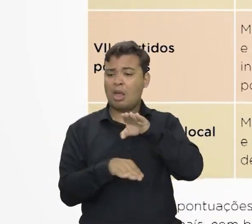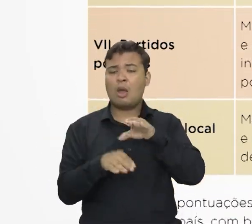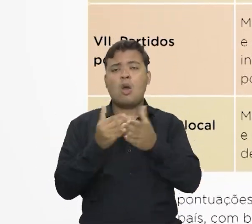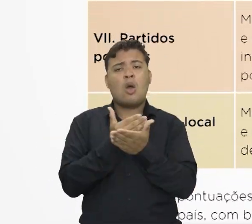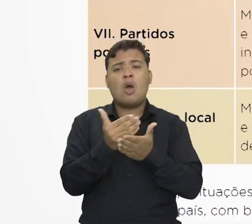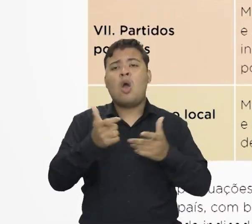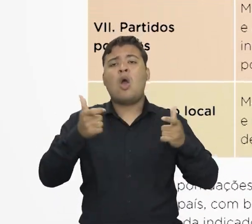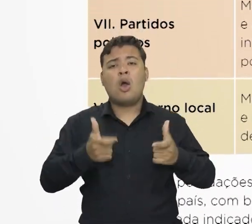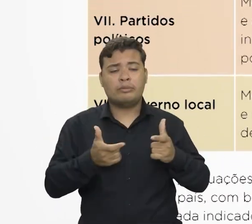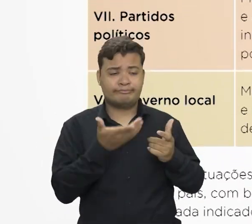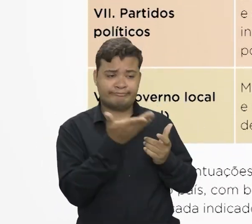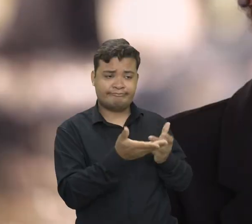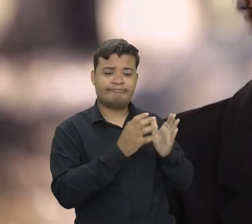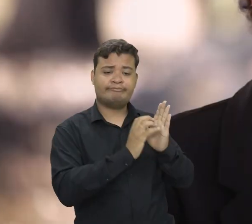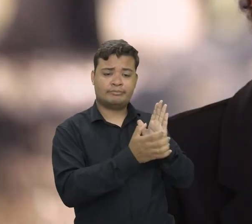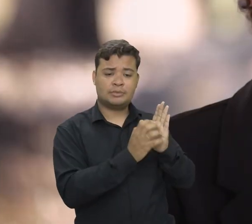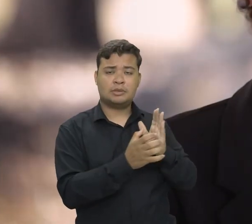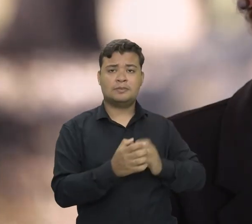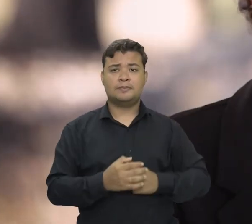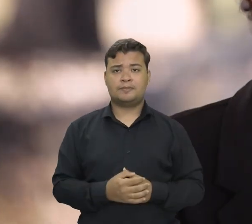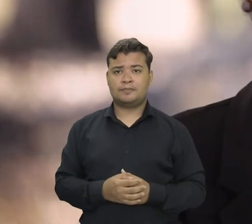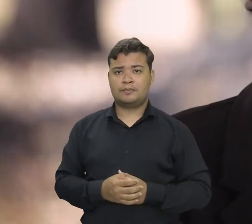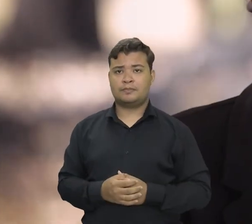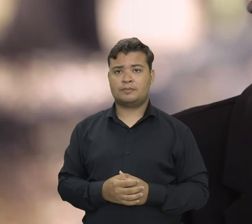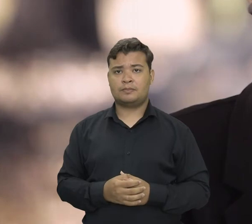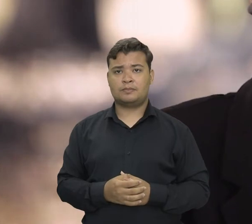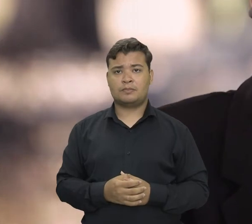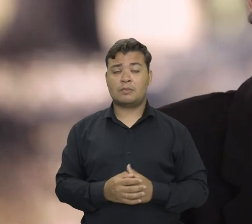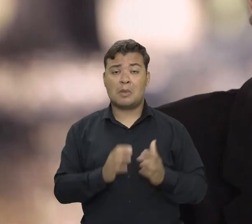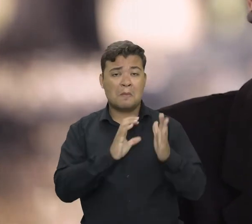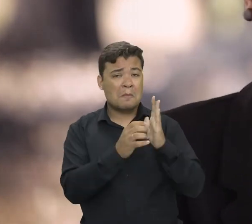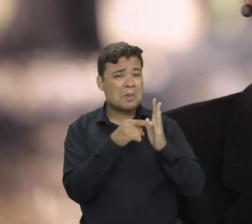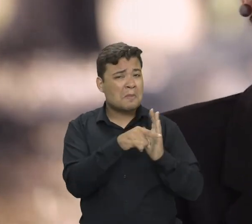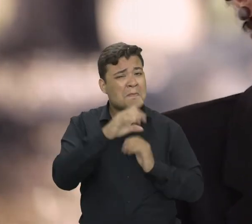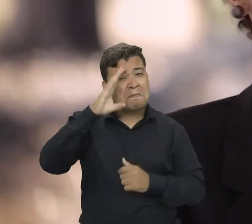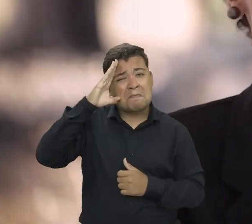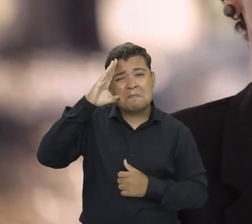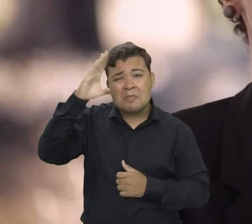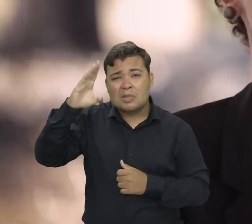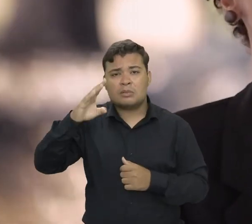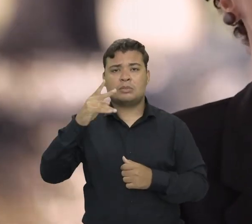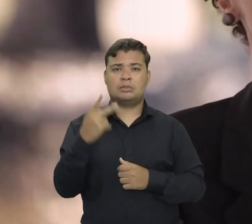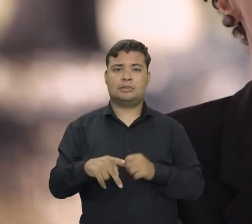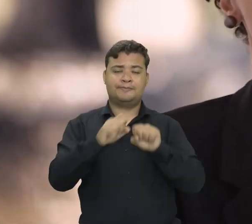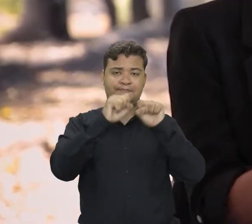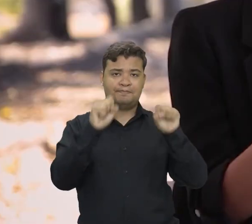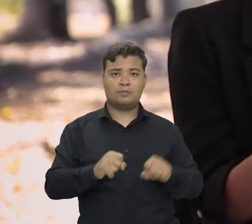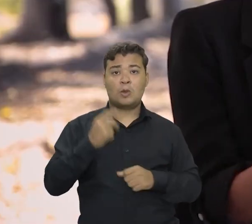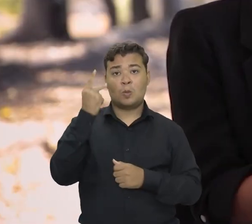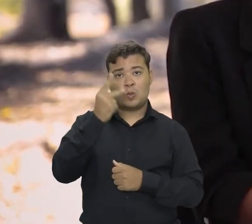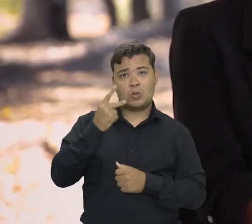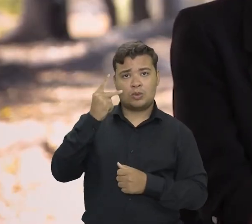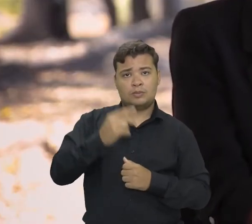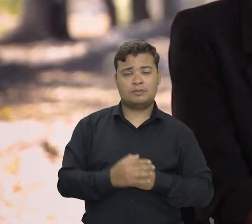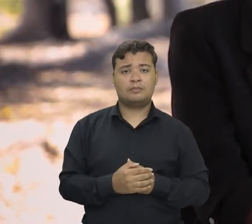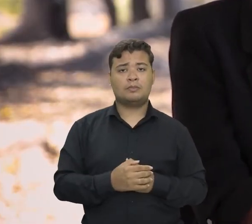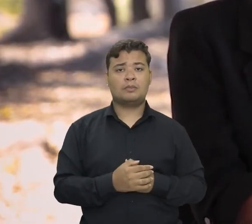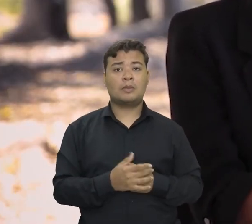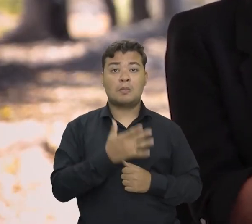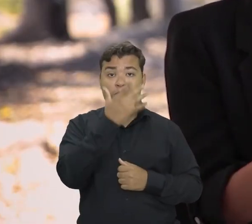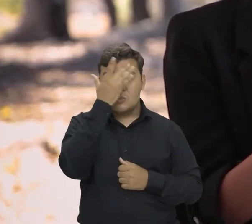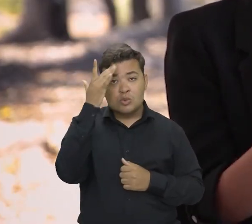dos próprios partidos. Os partidos, eles são o coração aí do nosso sistema político. É onde a formação